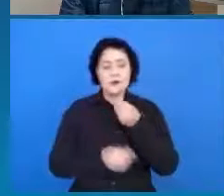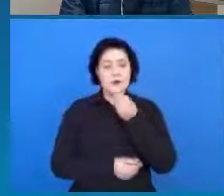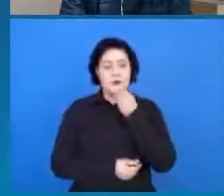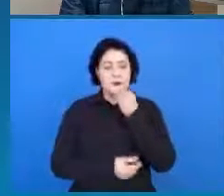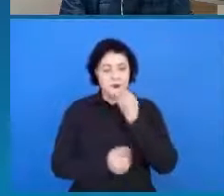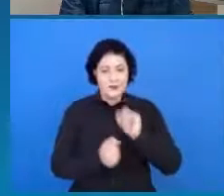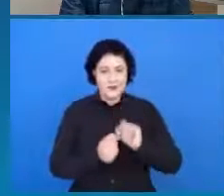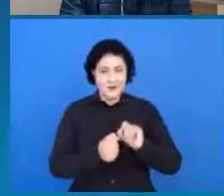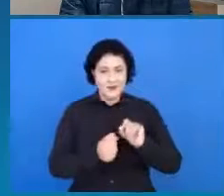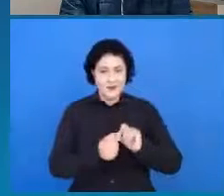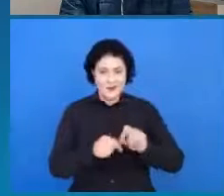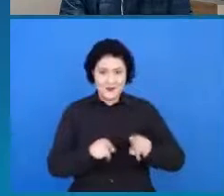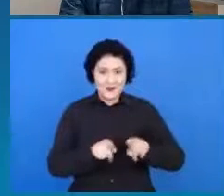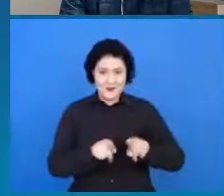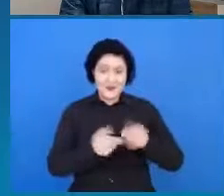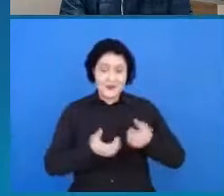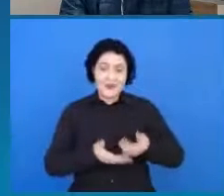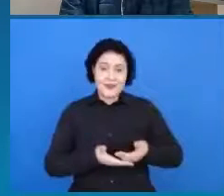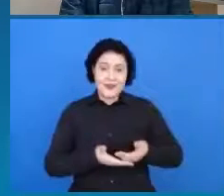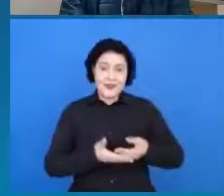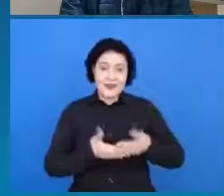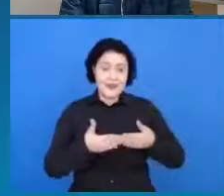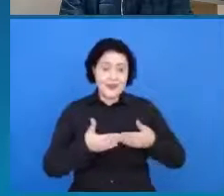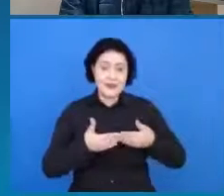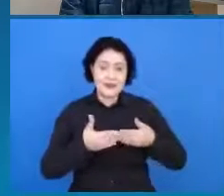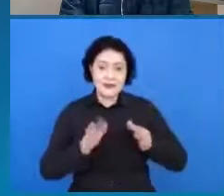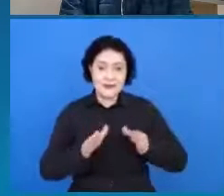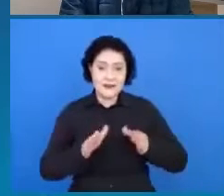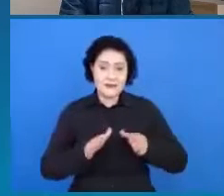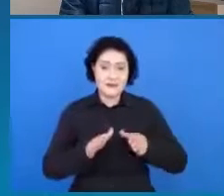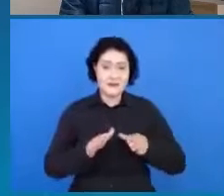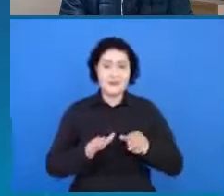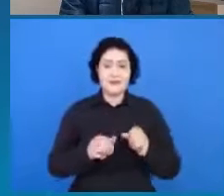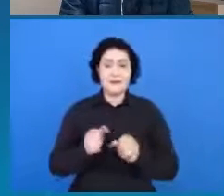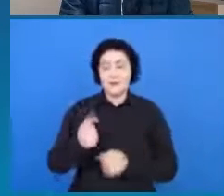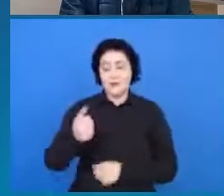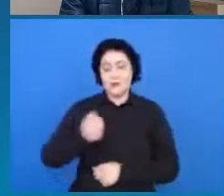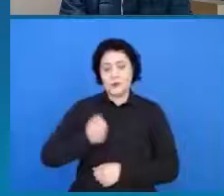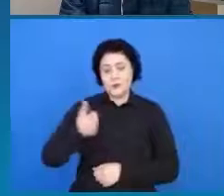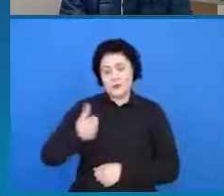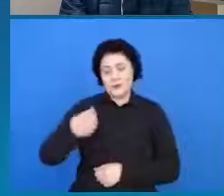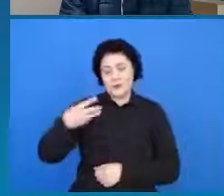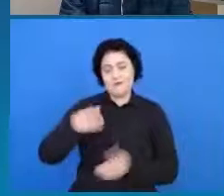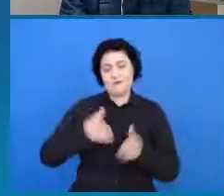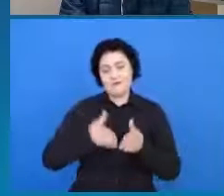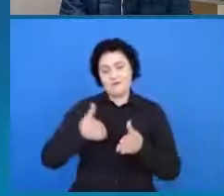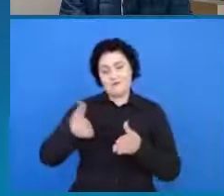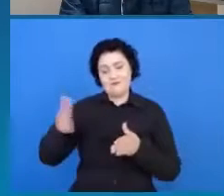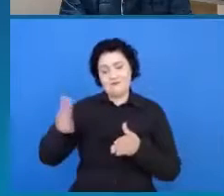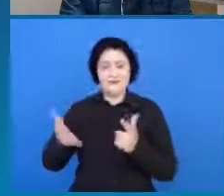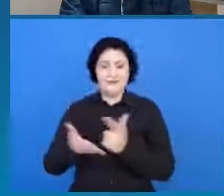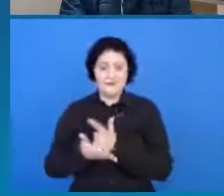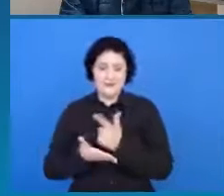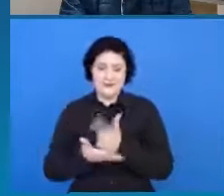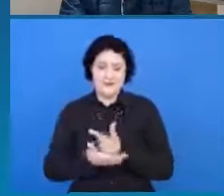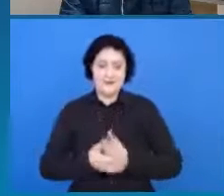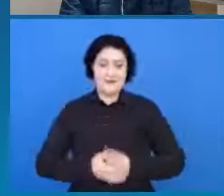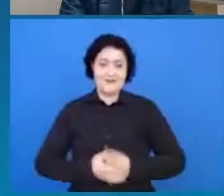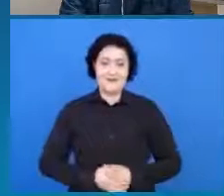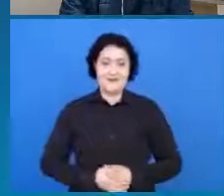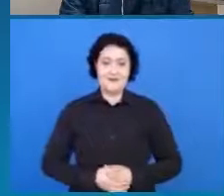de tornar a lançar o volume 13 e assim por diante dos